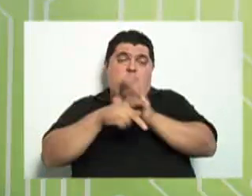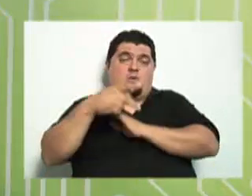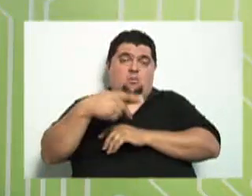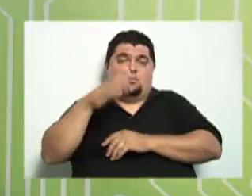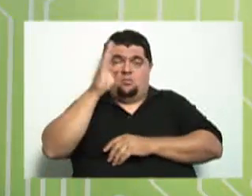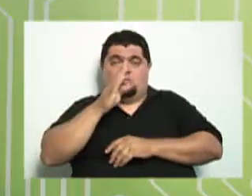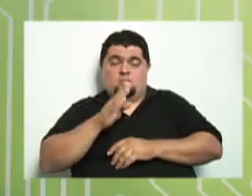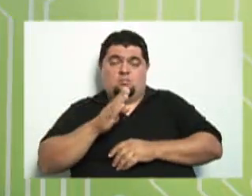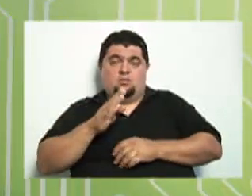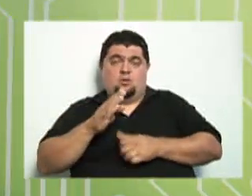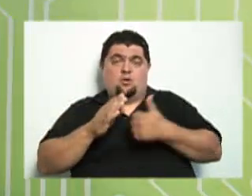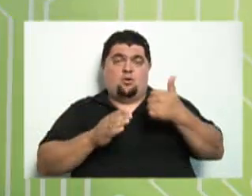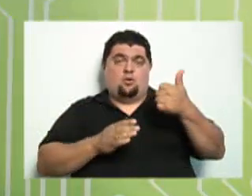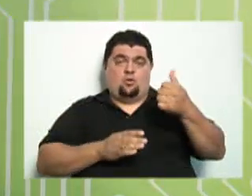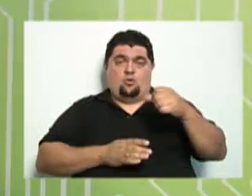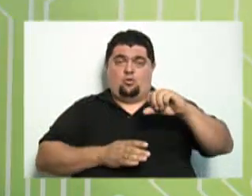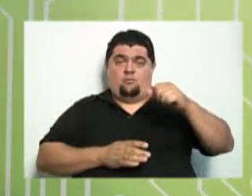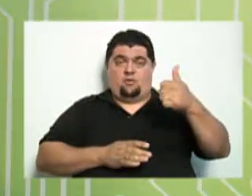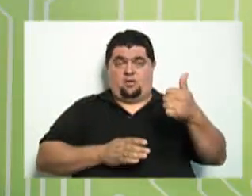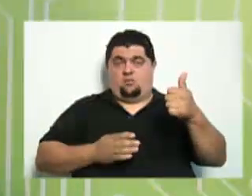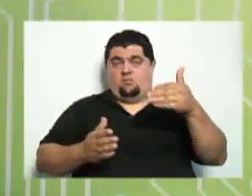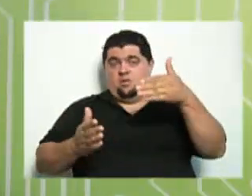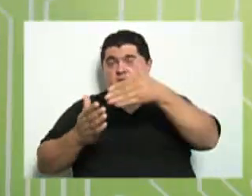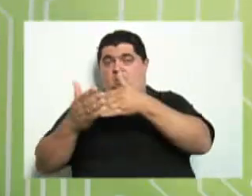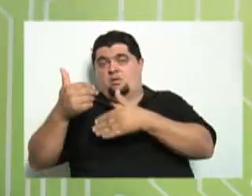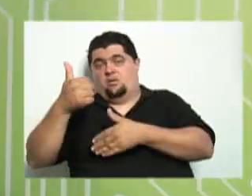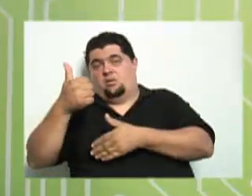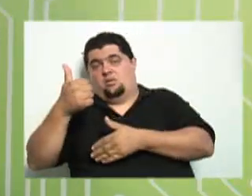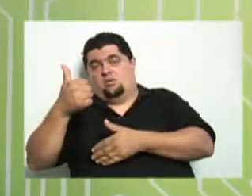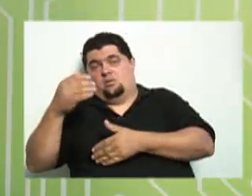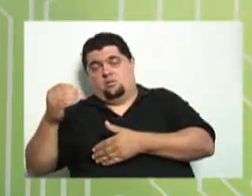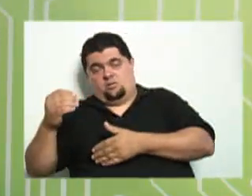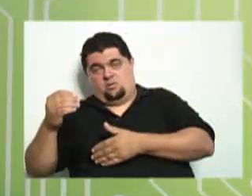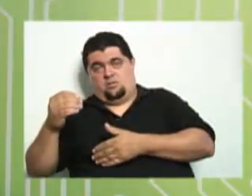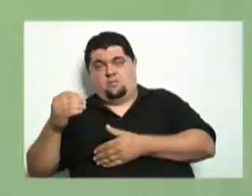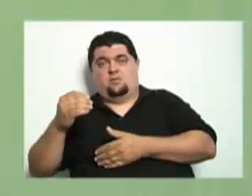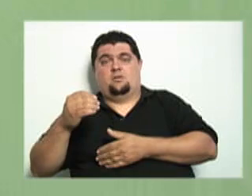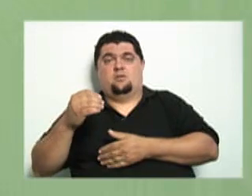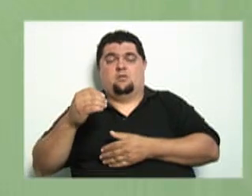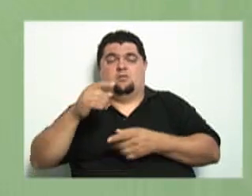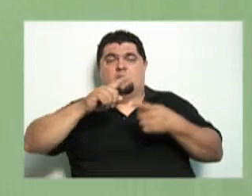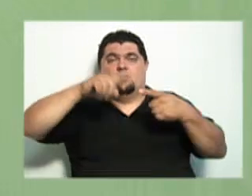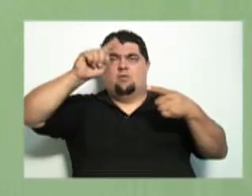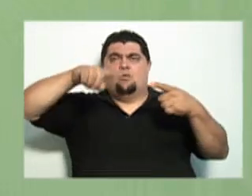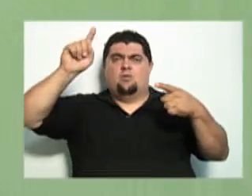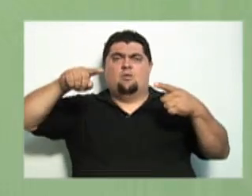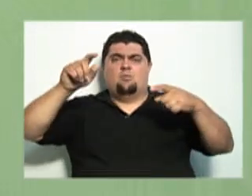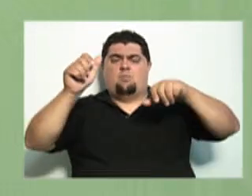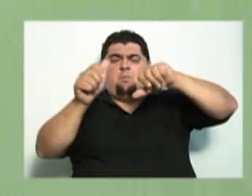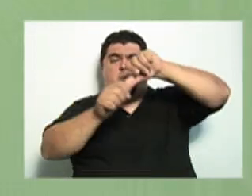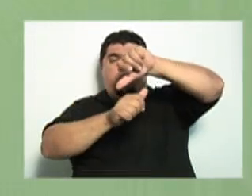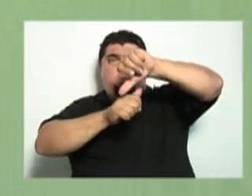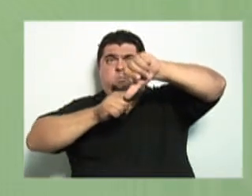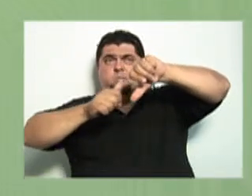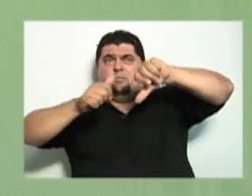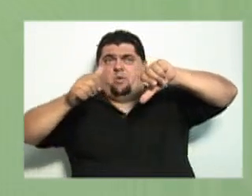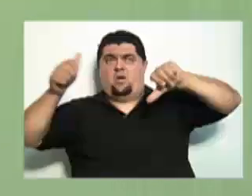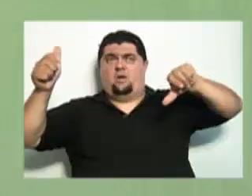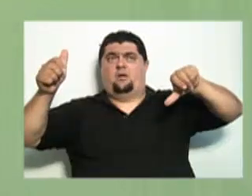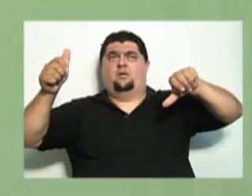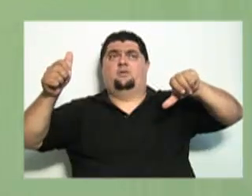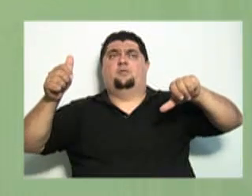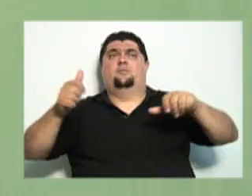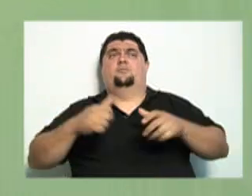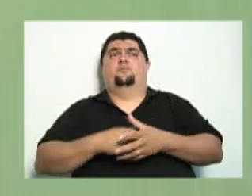de 1991 e 2010. Nós podemos observar no gráfico essa mudança bastante brusca que ocorreu.